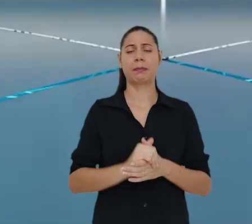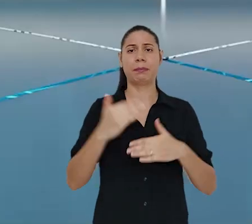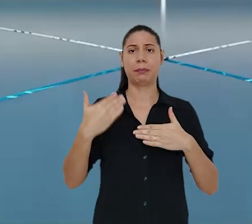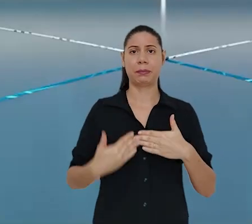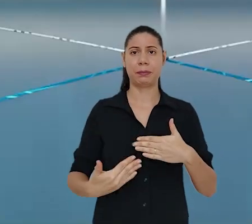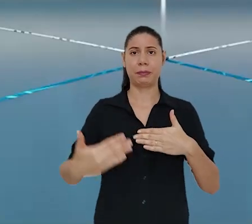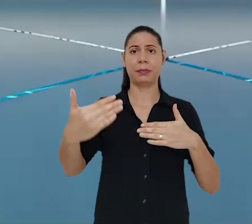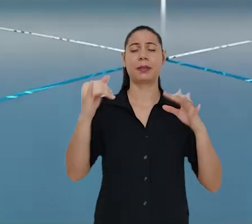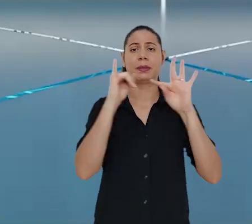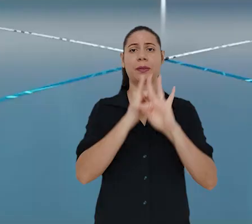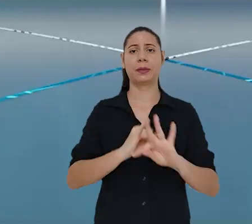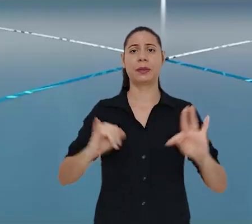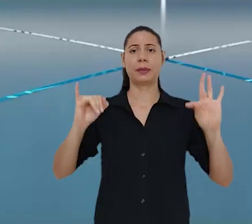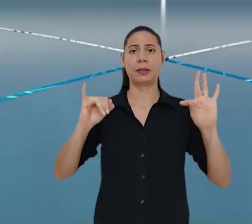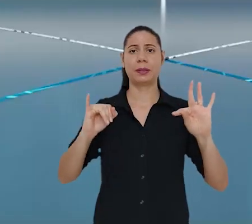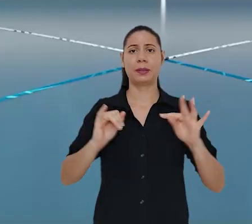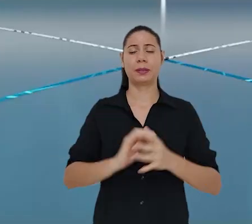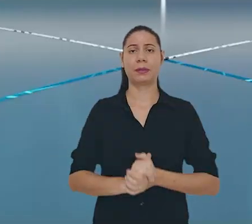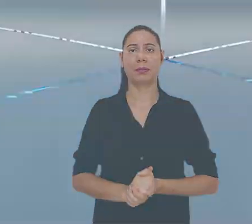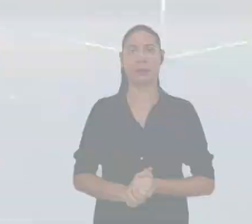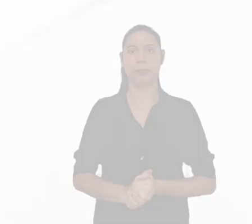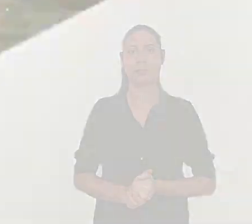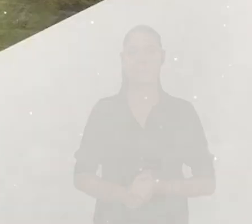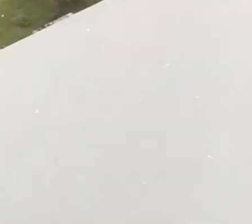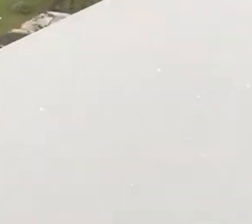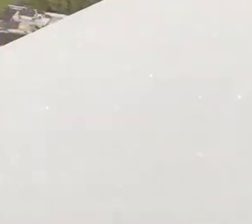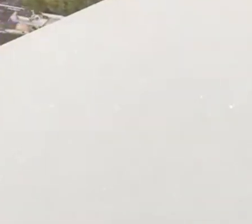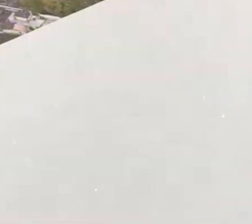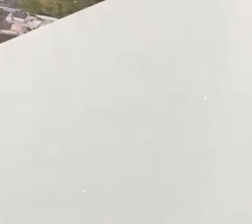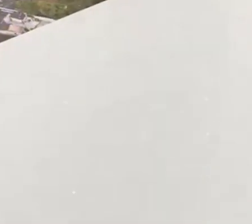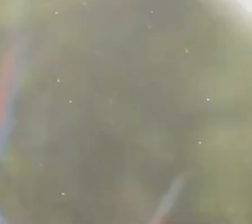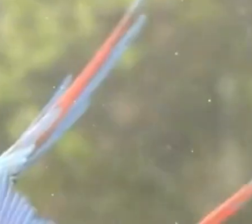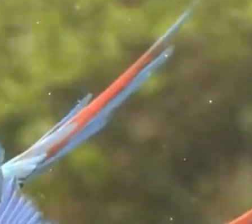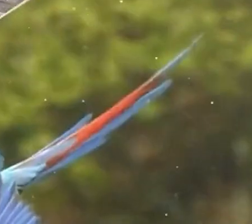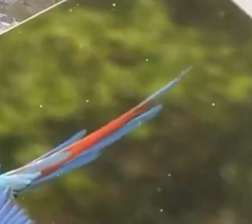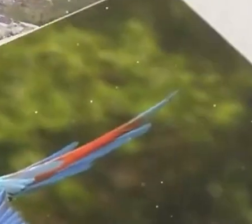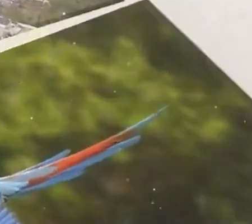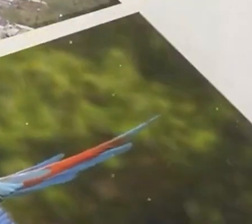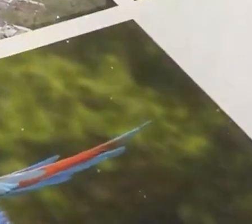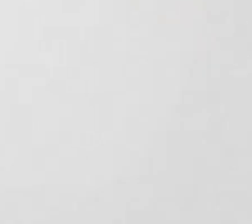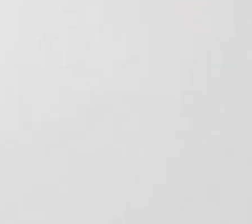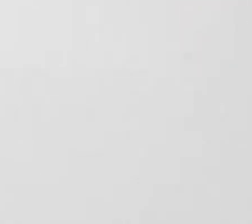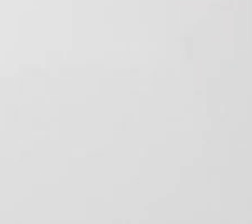de agora no Inteiro Teor, fique com a gente.